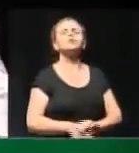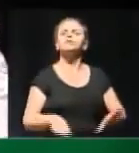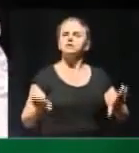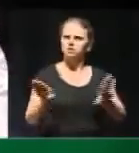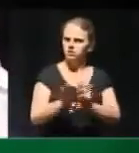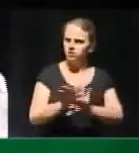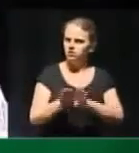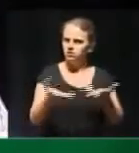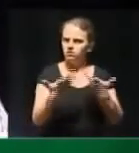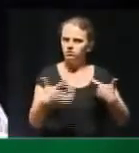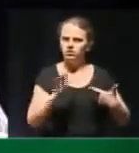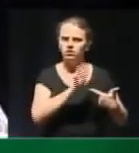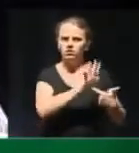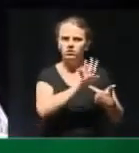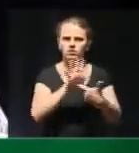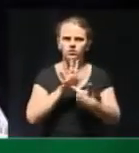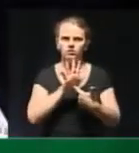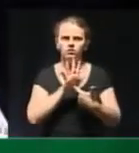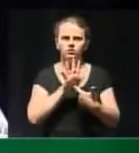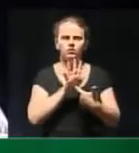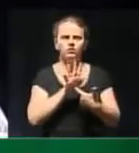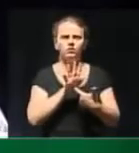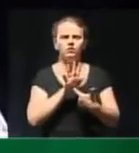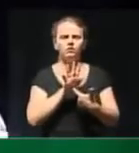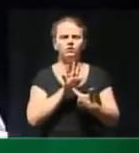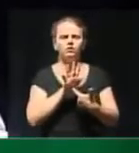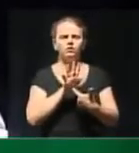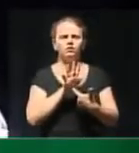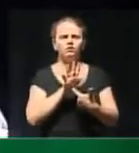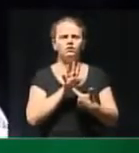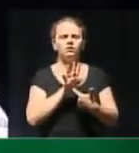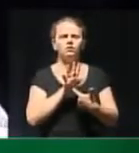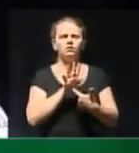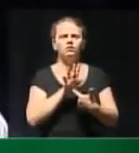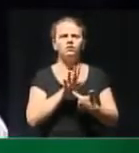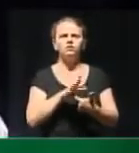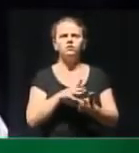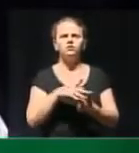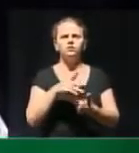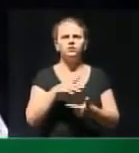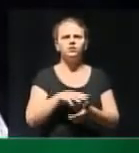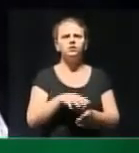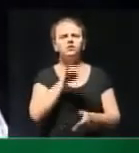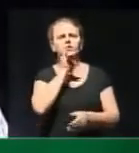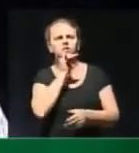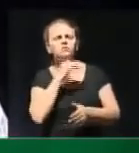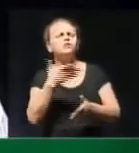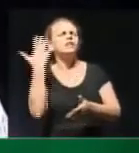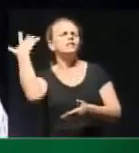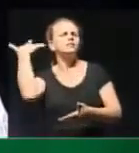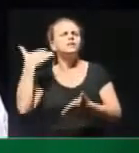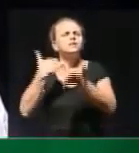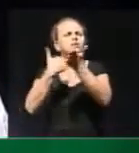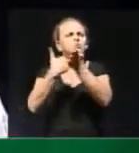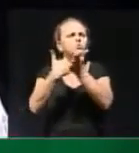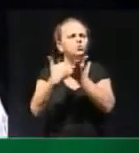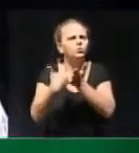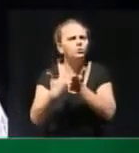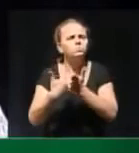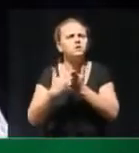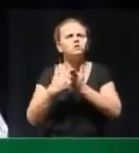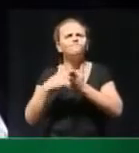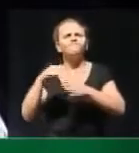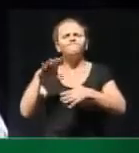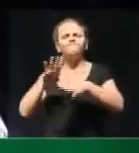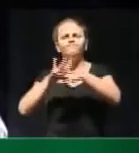que não se lembram ou não estiveram no início dessa epidemia, que não faz tanto tempo